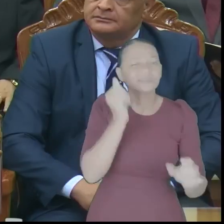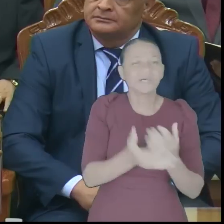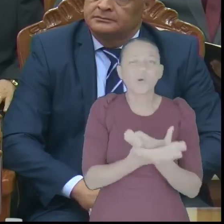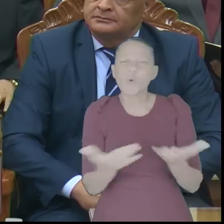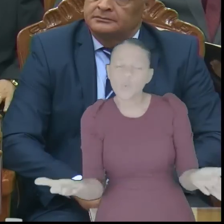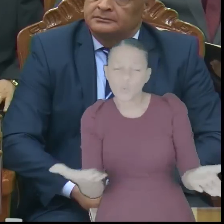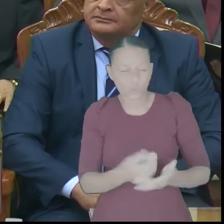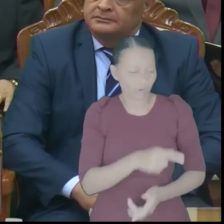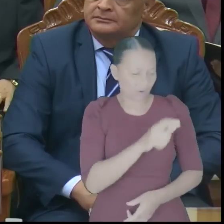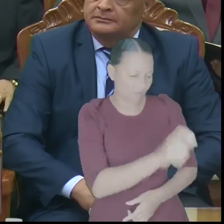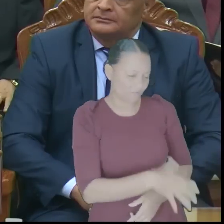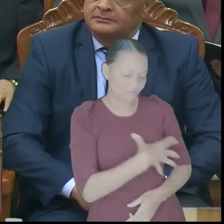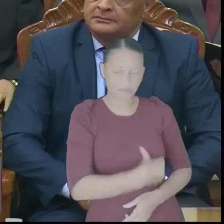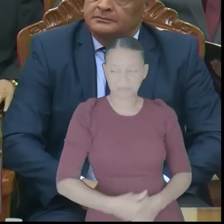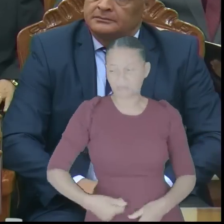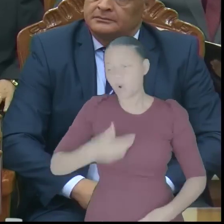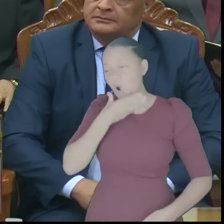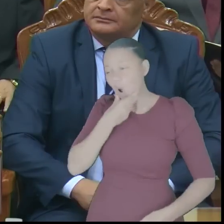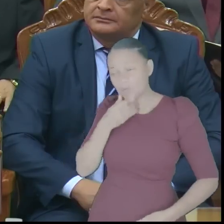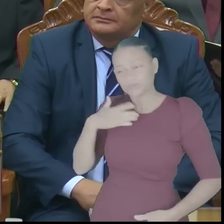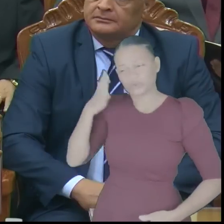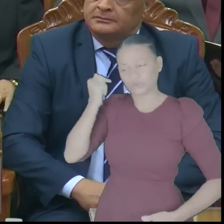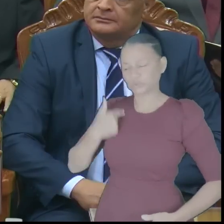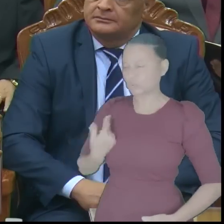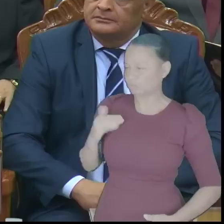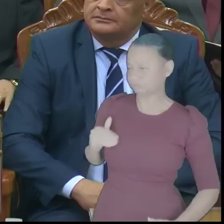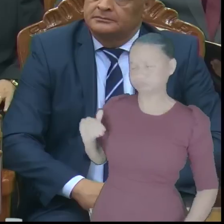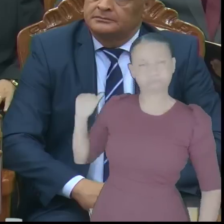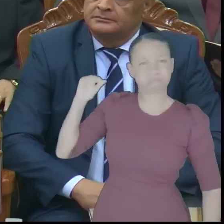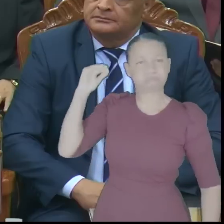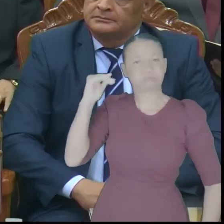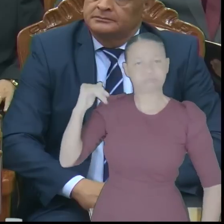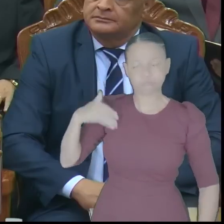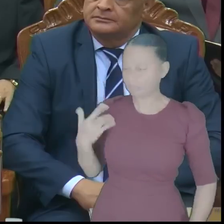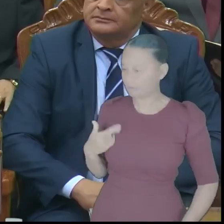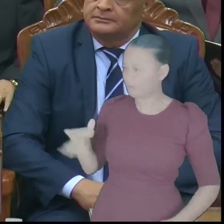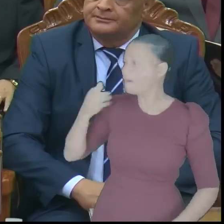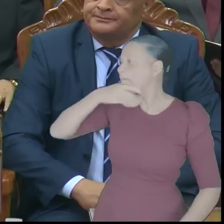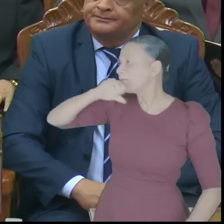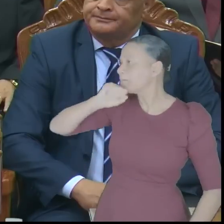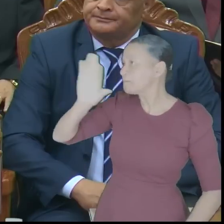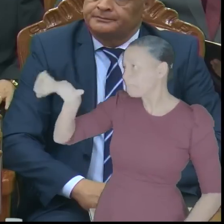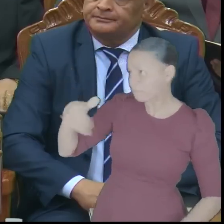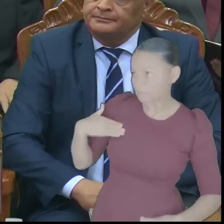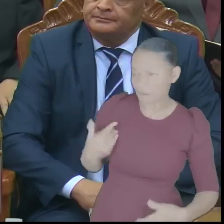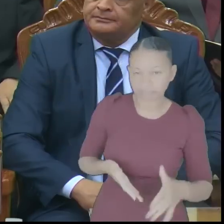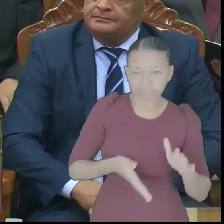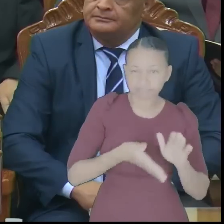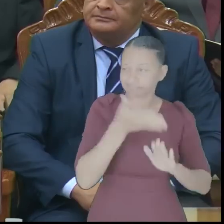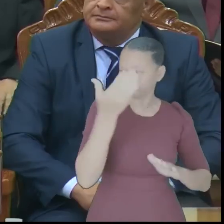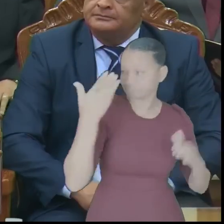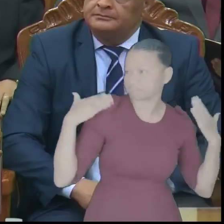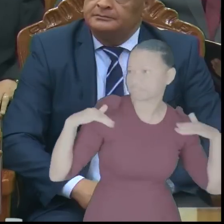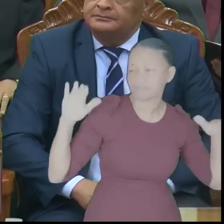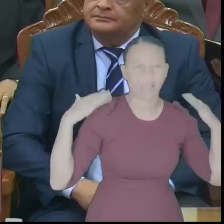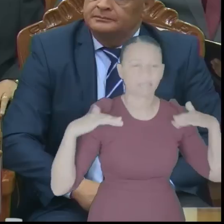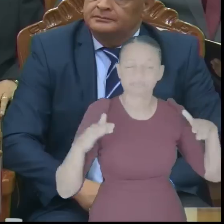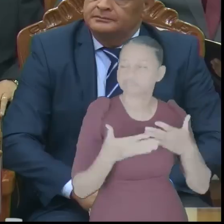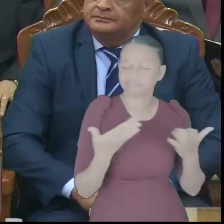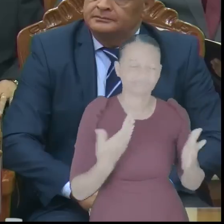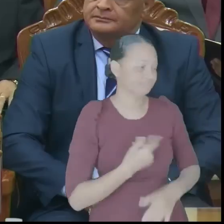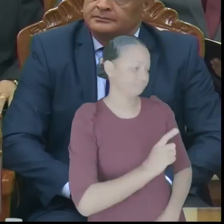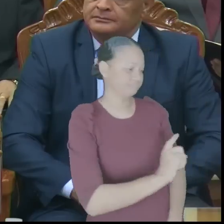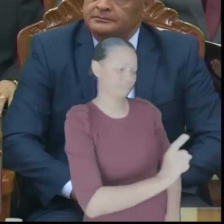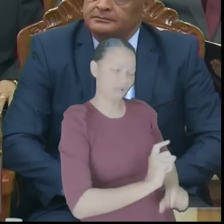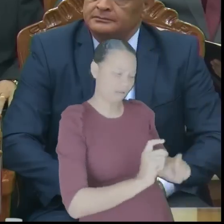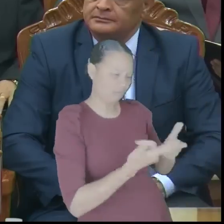começa a achar que é homem, né? 12 anos de idade é quando às vezes o filho olha para o pai e diz: pai, posso sair hoje à noite com meus amigos? Aí o pai diz: não, claro